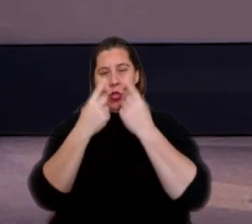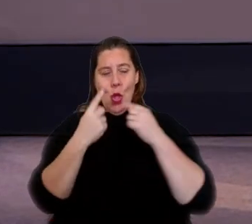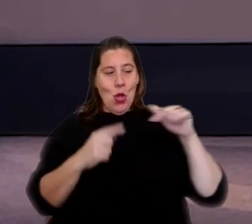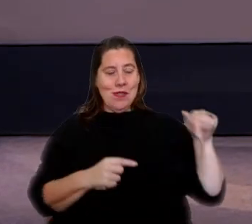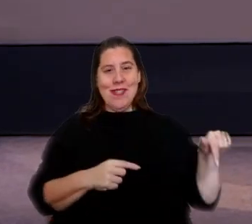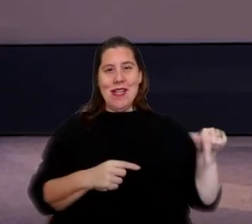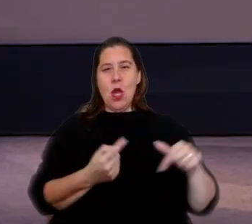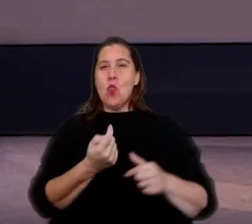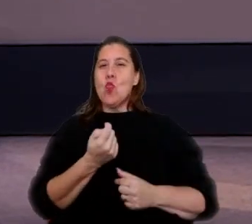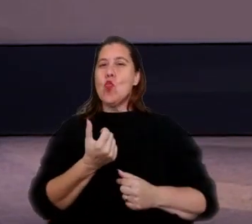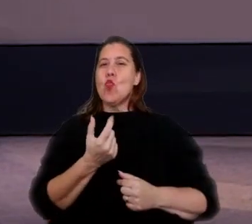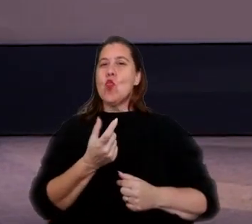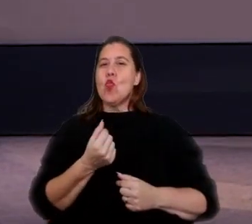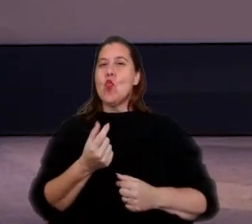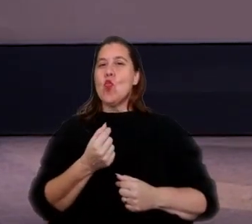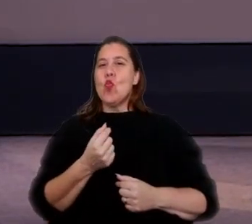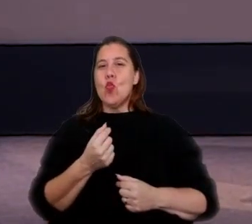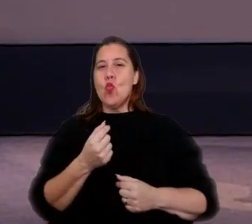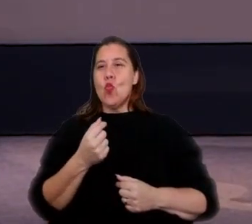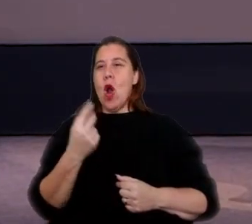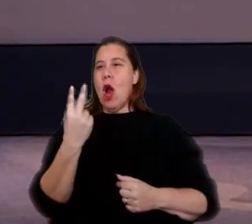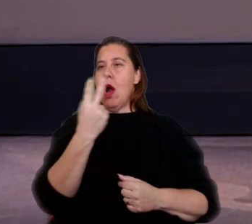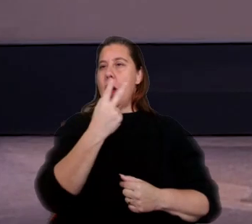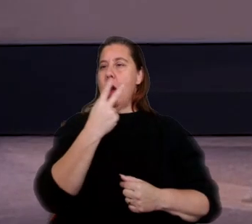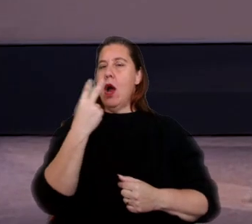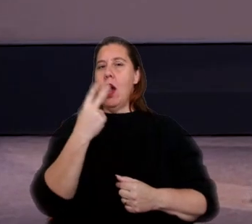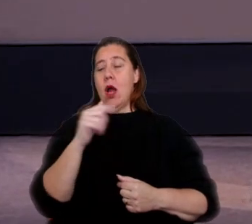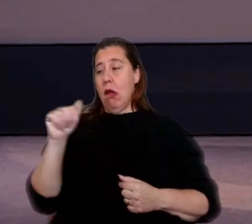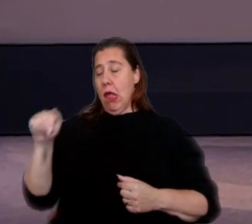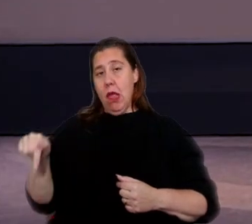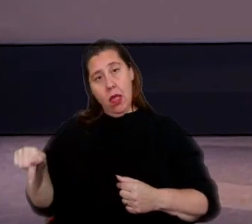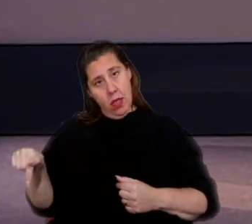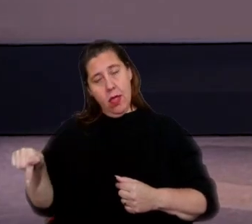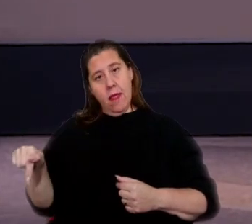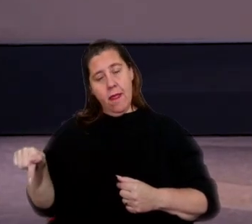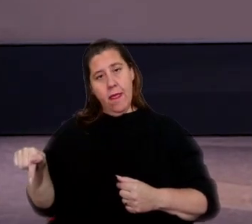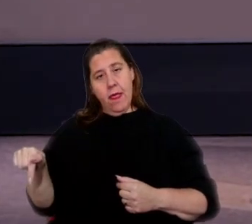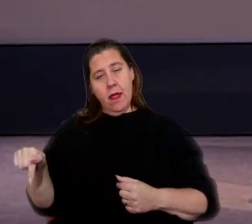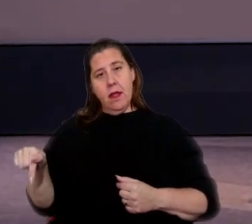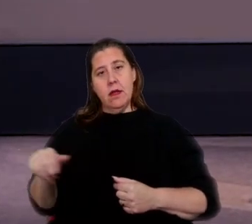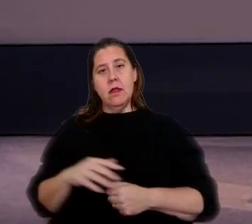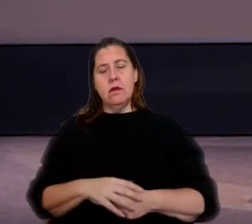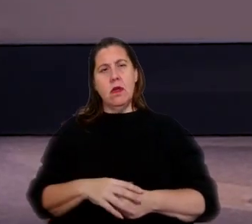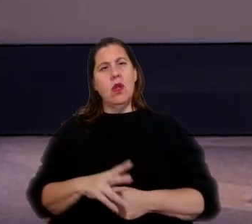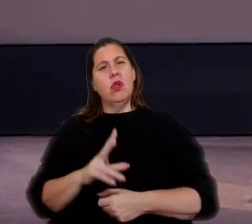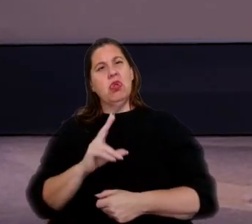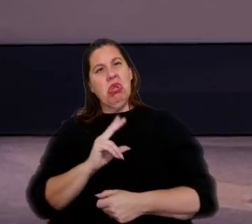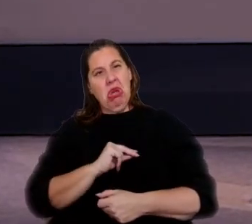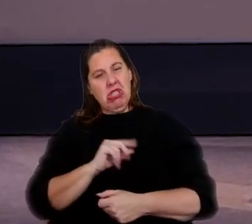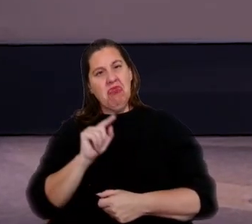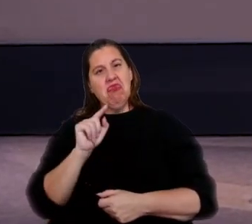esses olhos do Léo, é quase hipnotizador. E o Rémy, ele diz para o